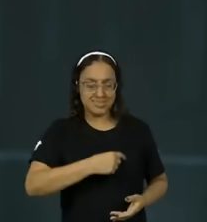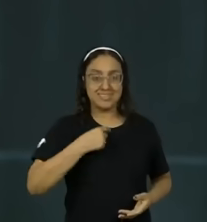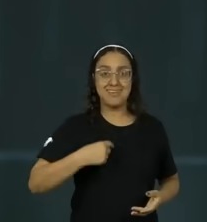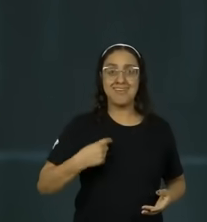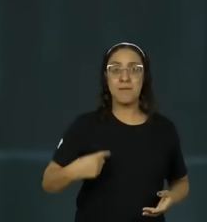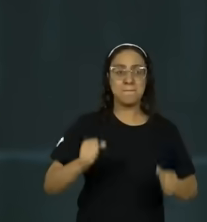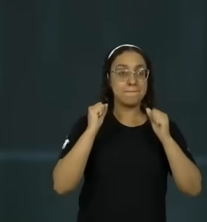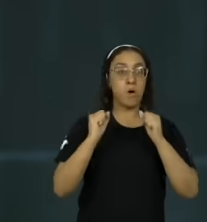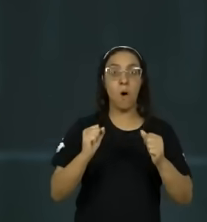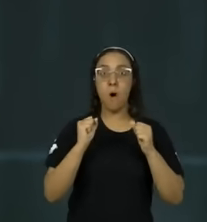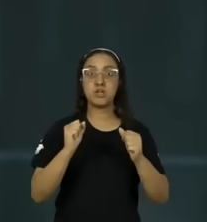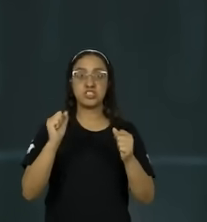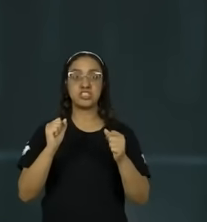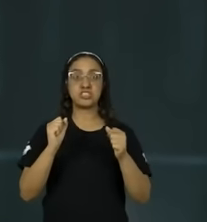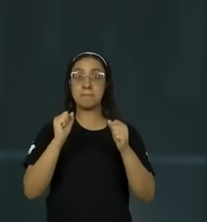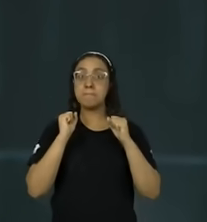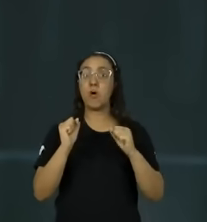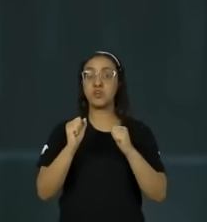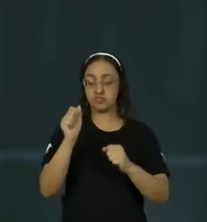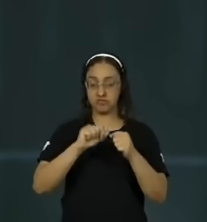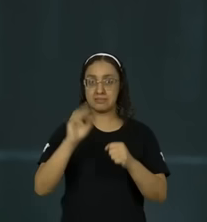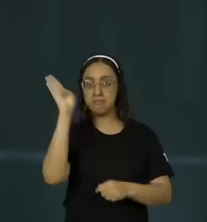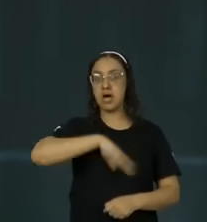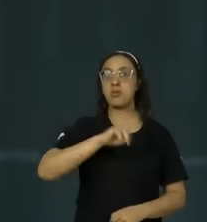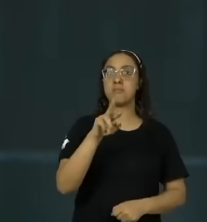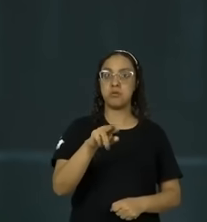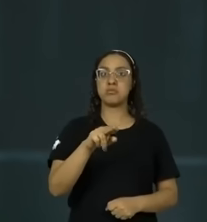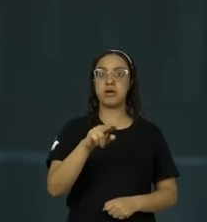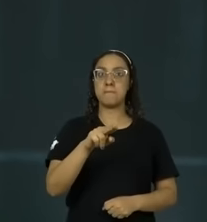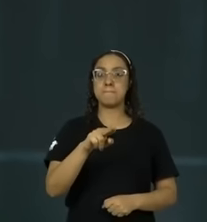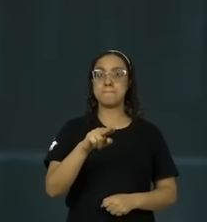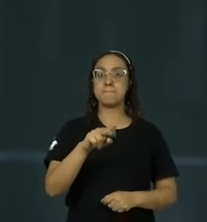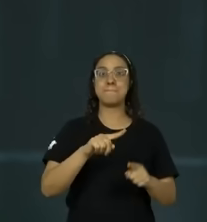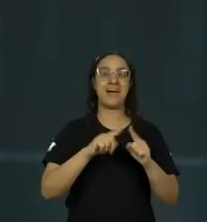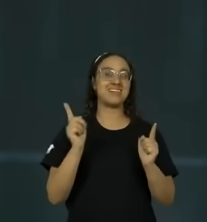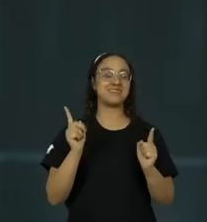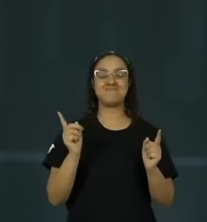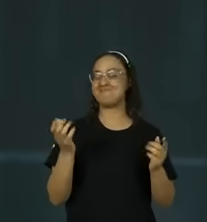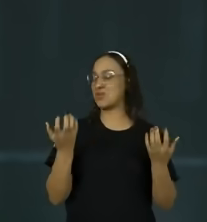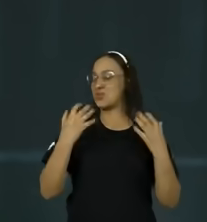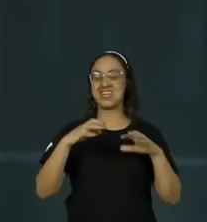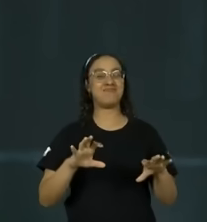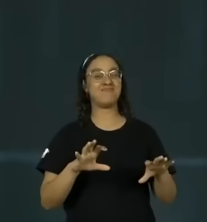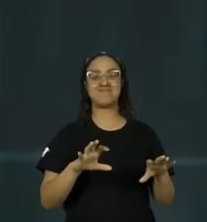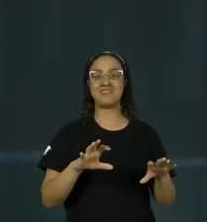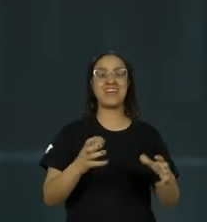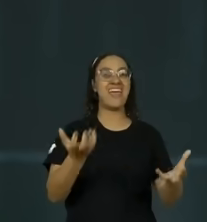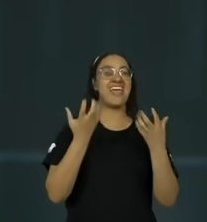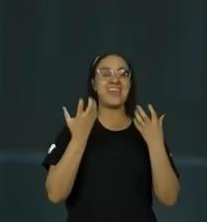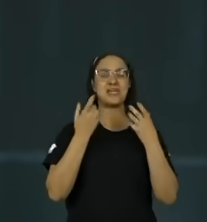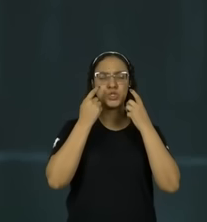diante daqueles que o destruíram ou tentaram destruir. E ao invés de se vingar, ele escolheu